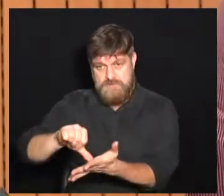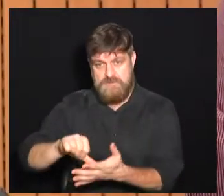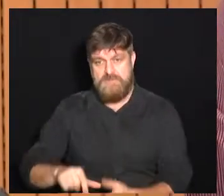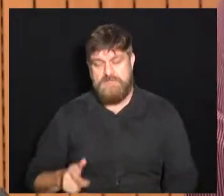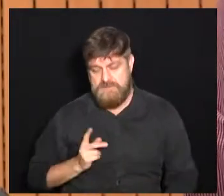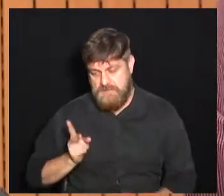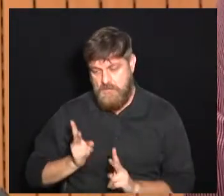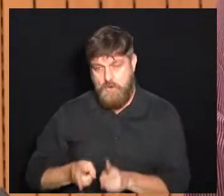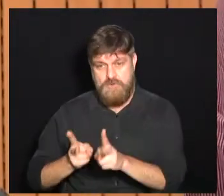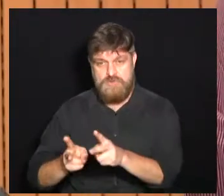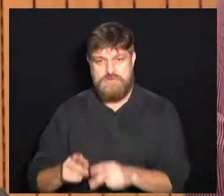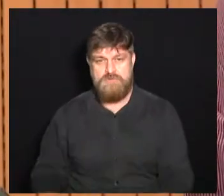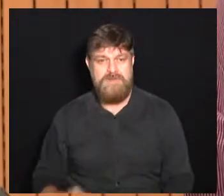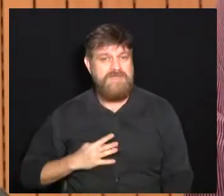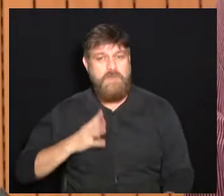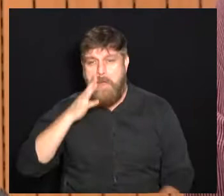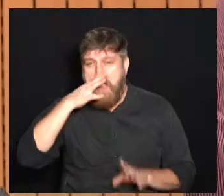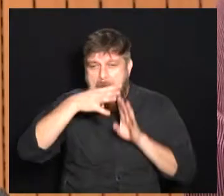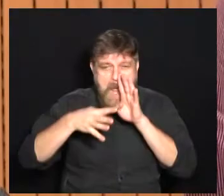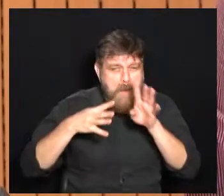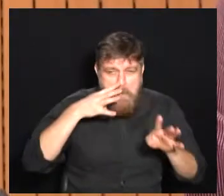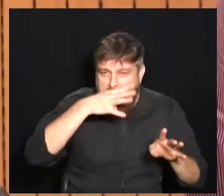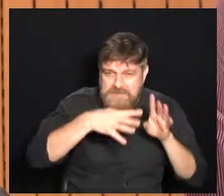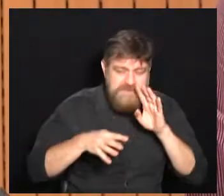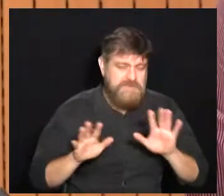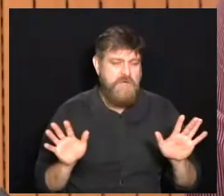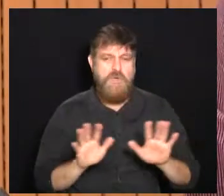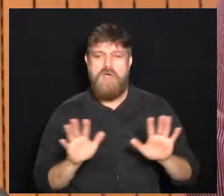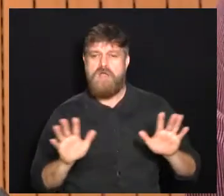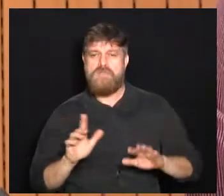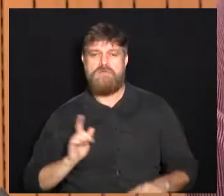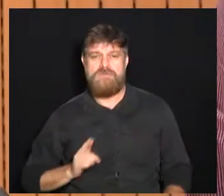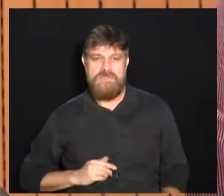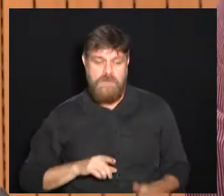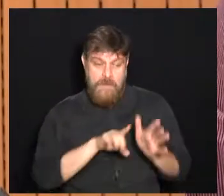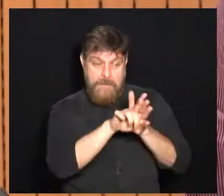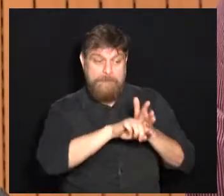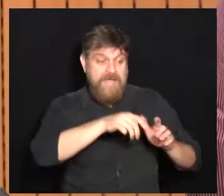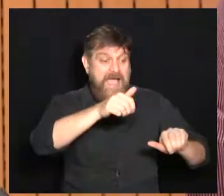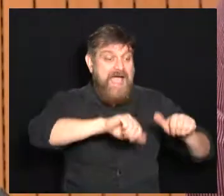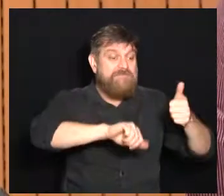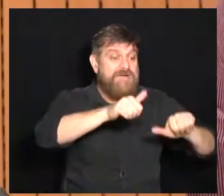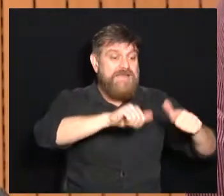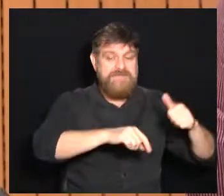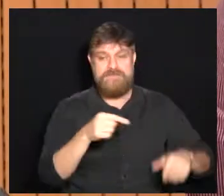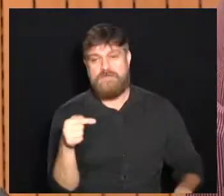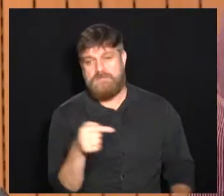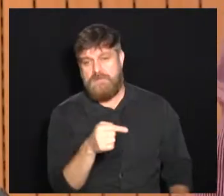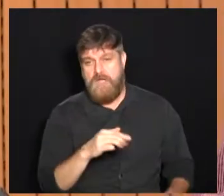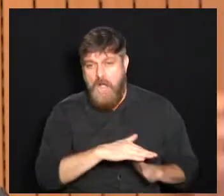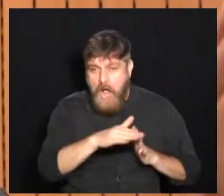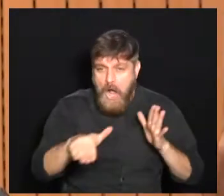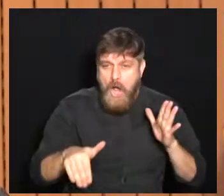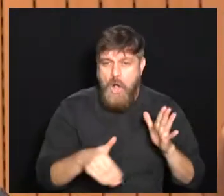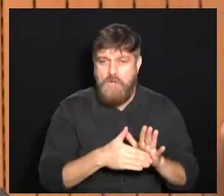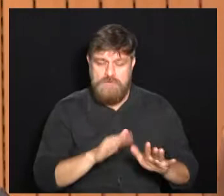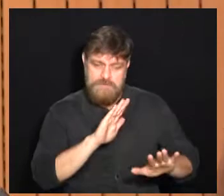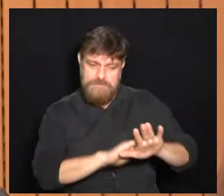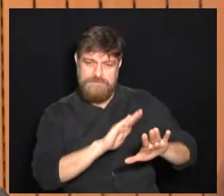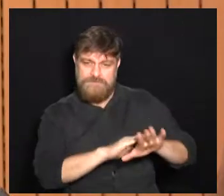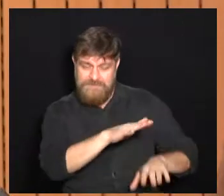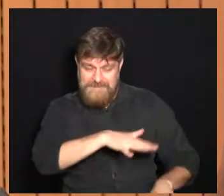Como eu falei, não é acusação, não existe nenhuma acusação, é uma verificação. E tudo que nós estamos fazendo